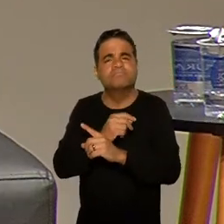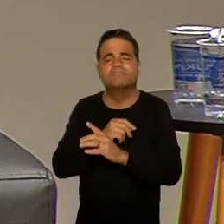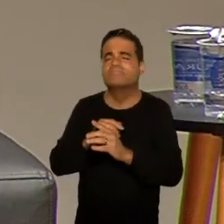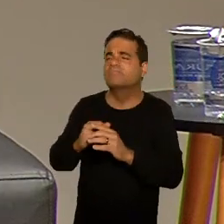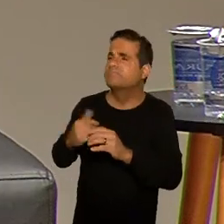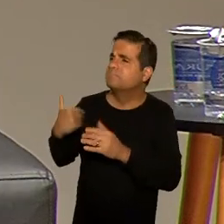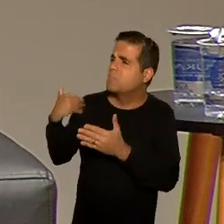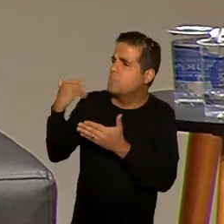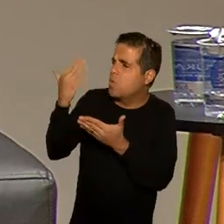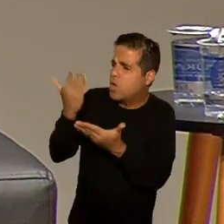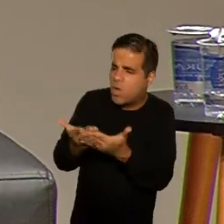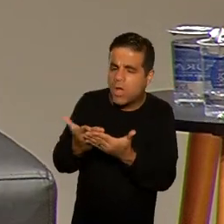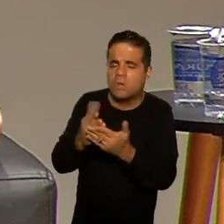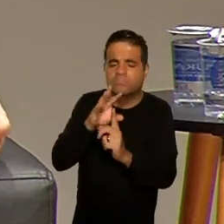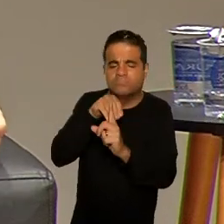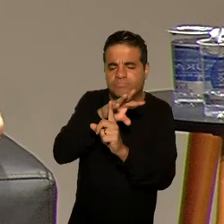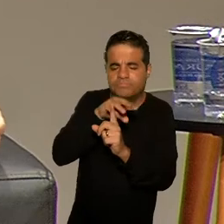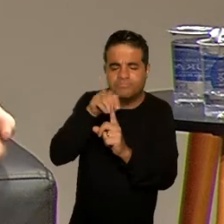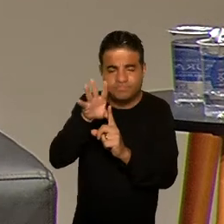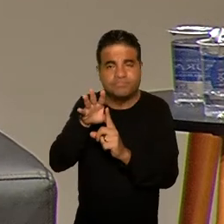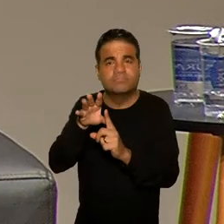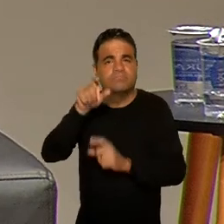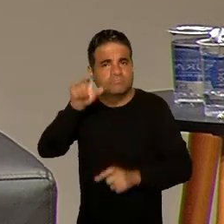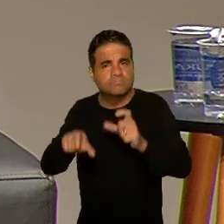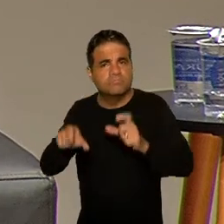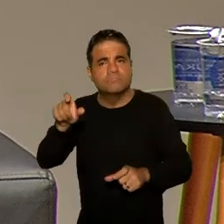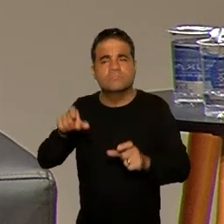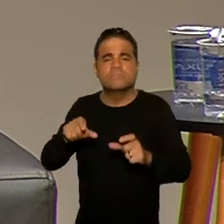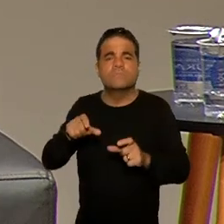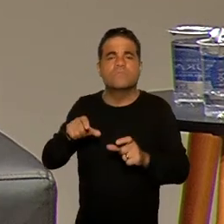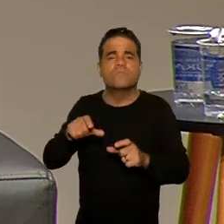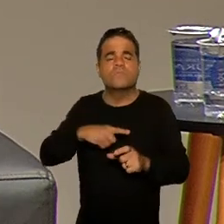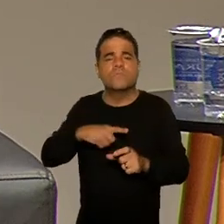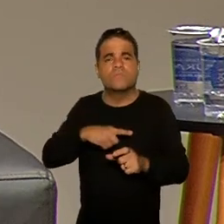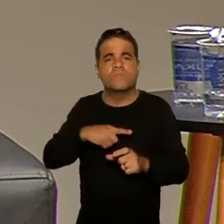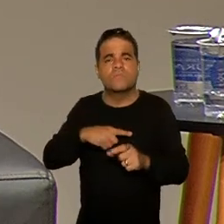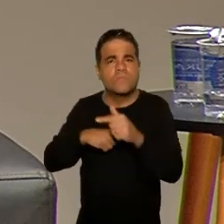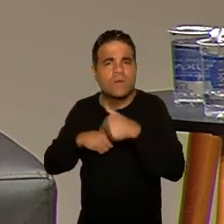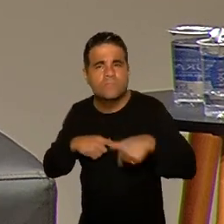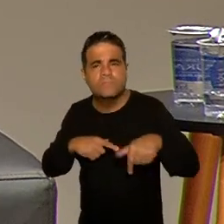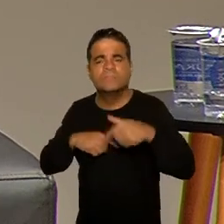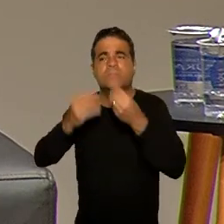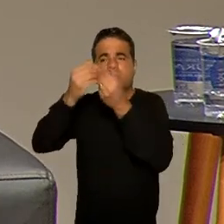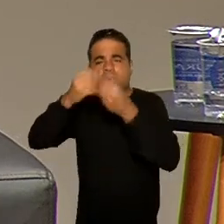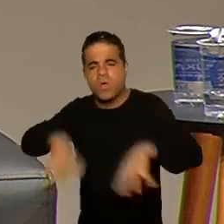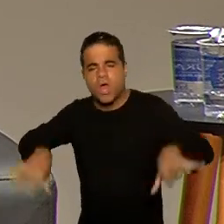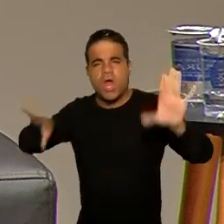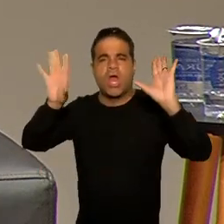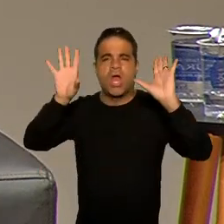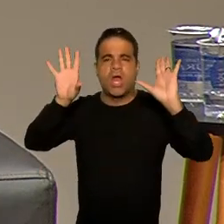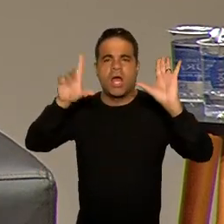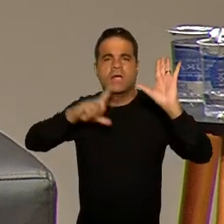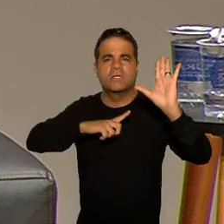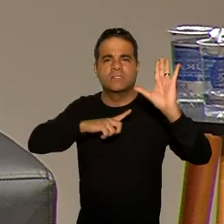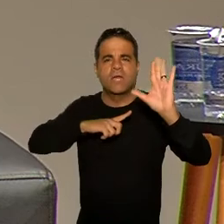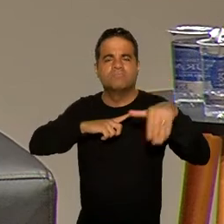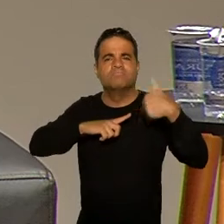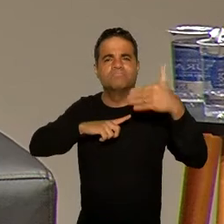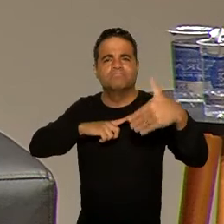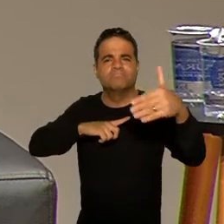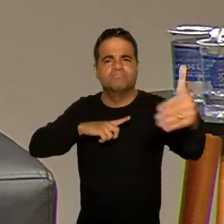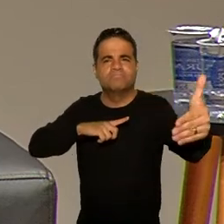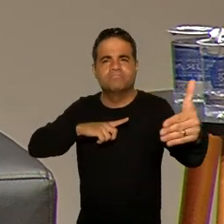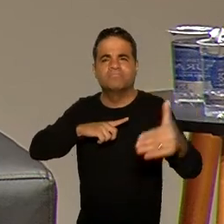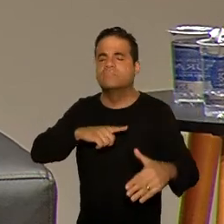desconstrutivo os mediadores e os mediadoras ensaiariam essas desvantagens e finalmente